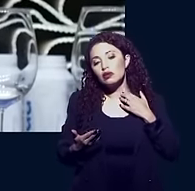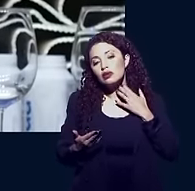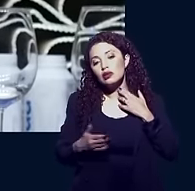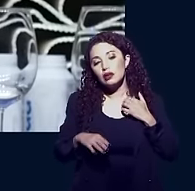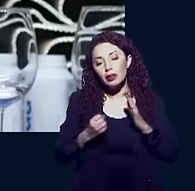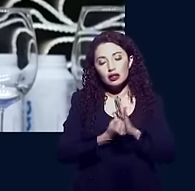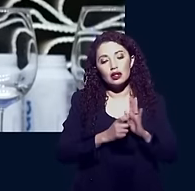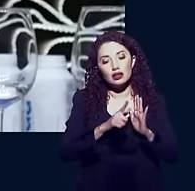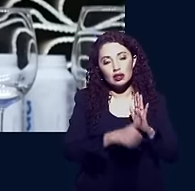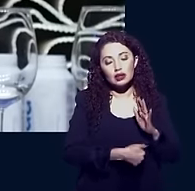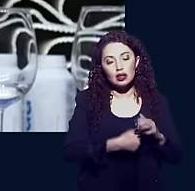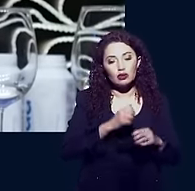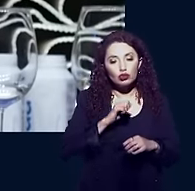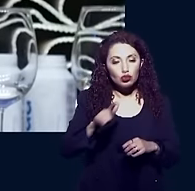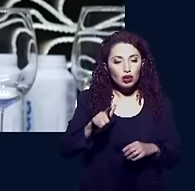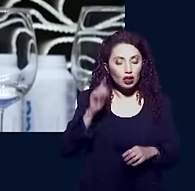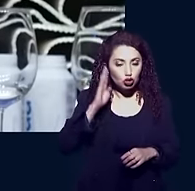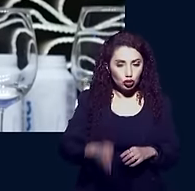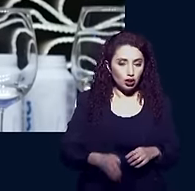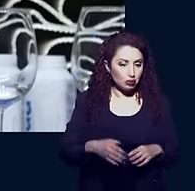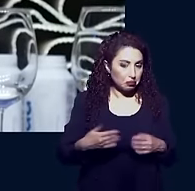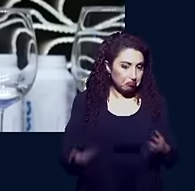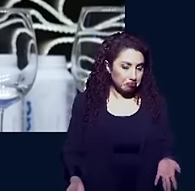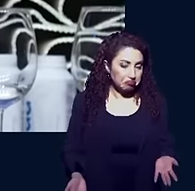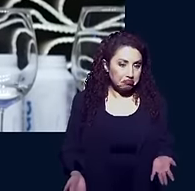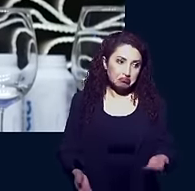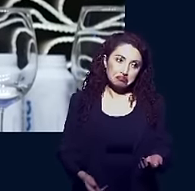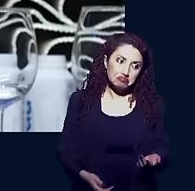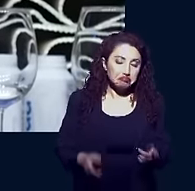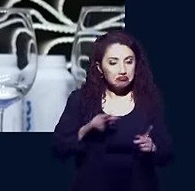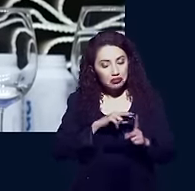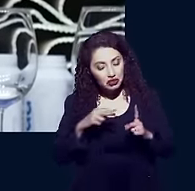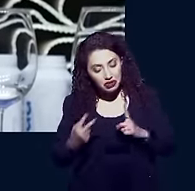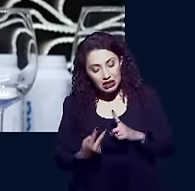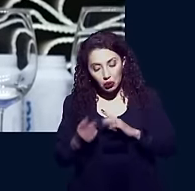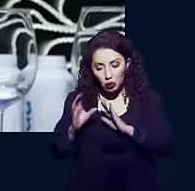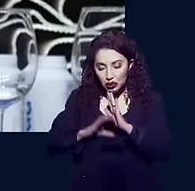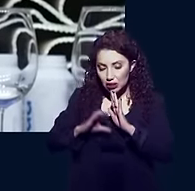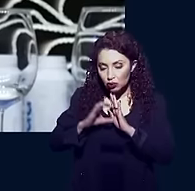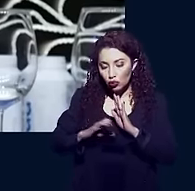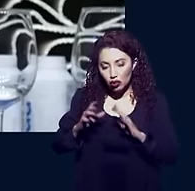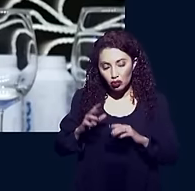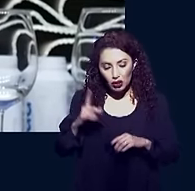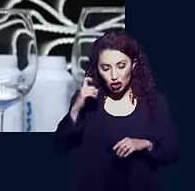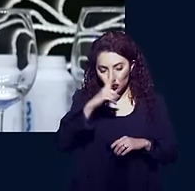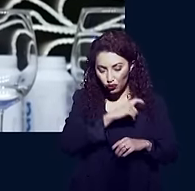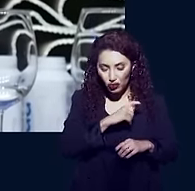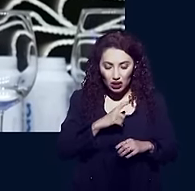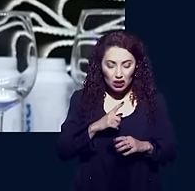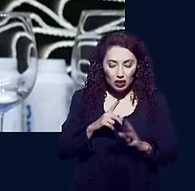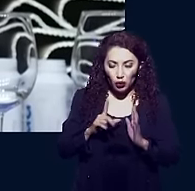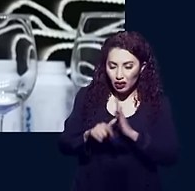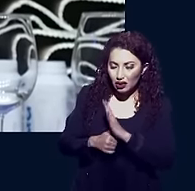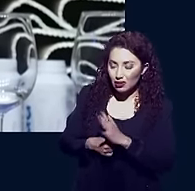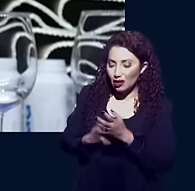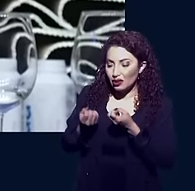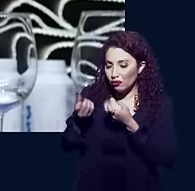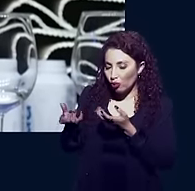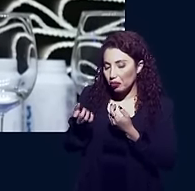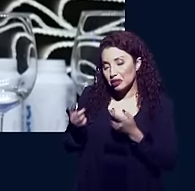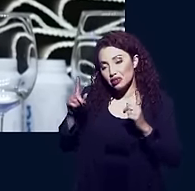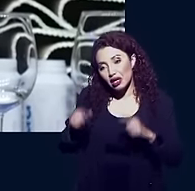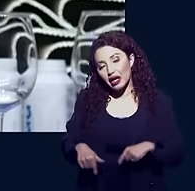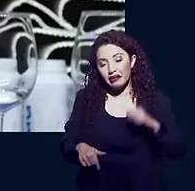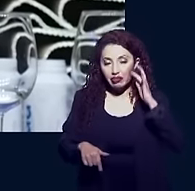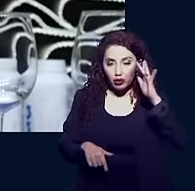impacto direto então é uma visão na verdade conceitual ela é difícil de você atrasar nos dados mas é a nossa hipótese